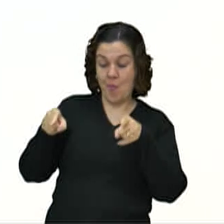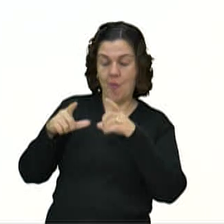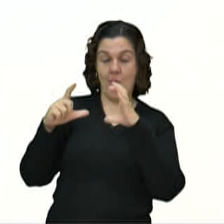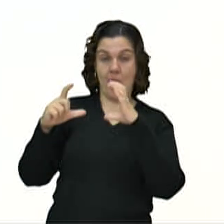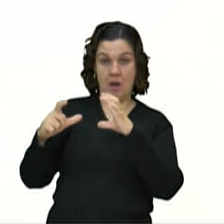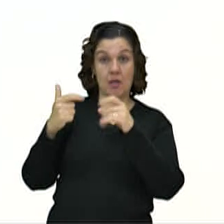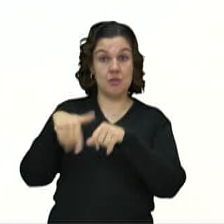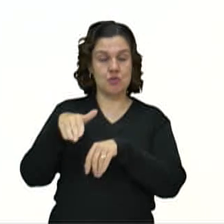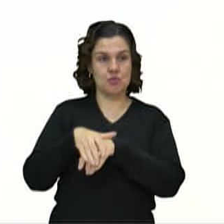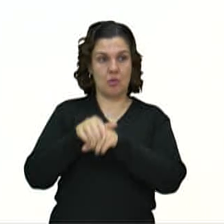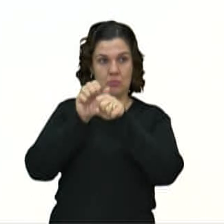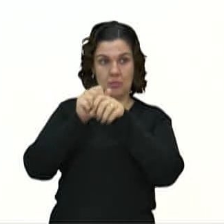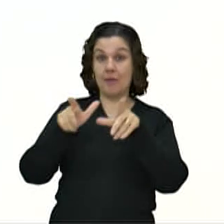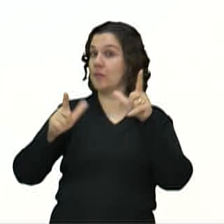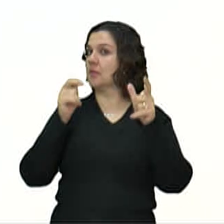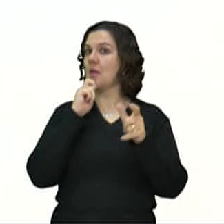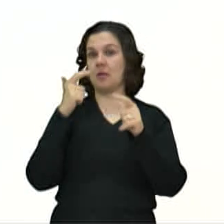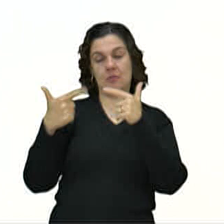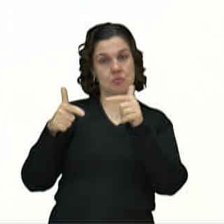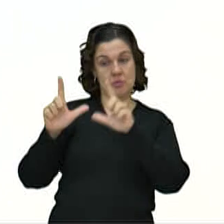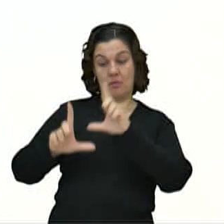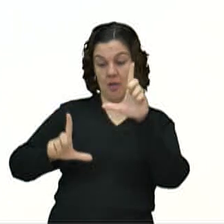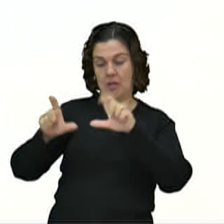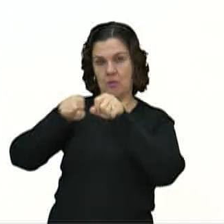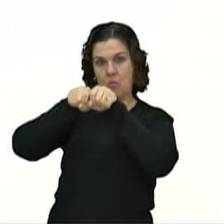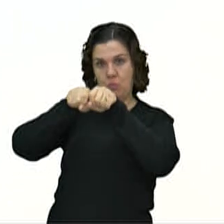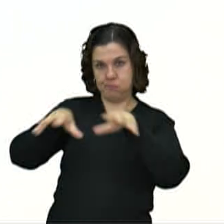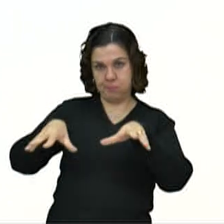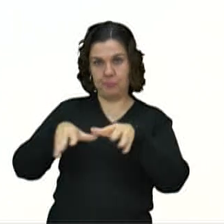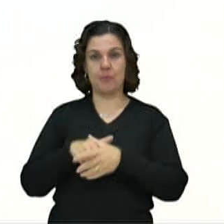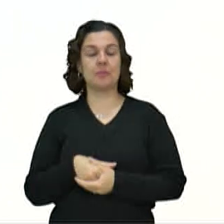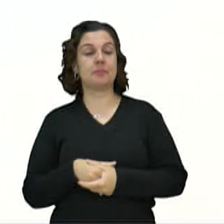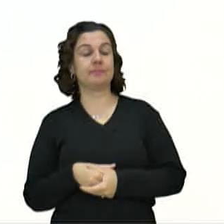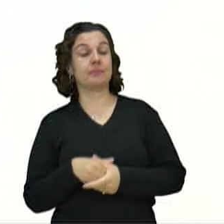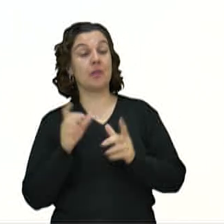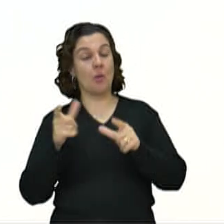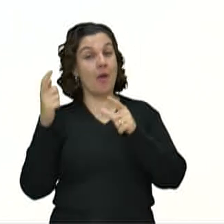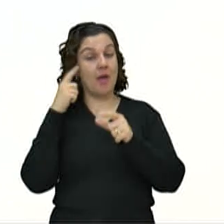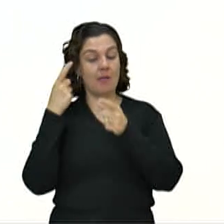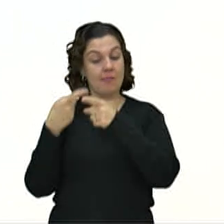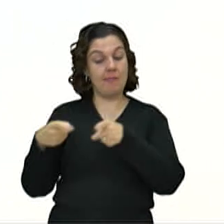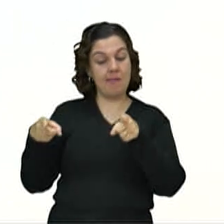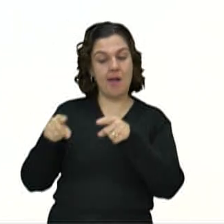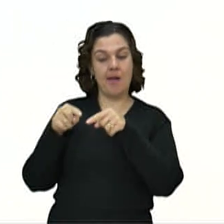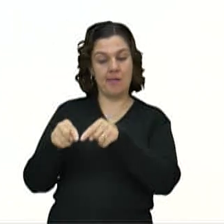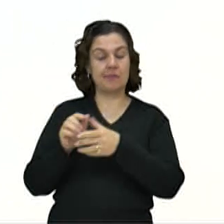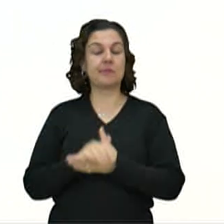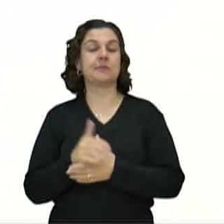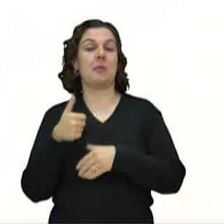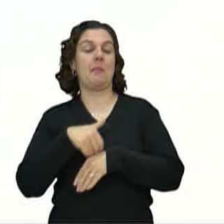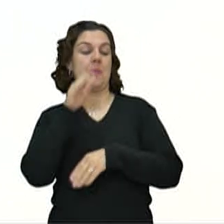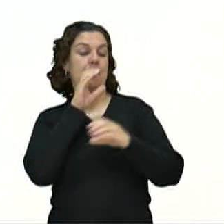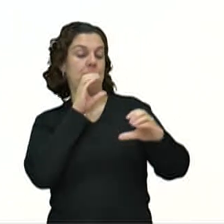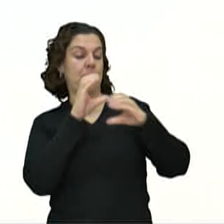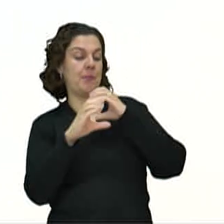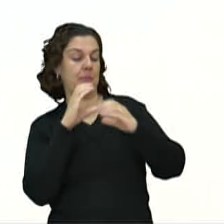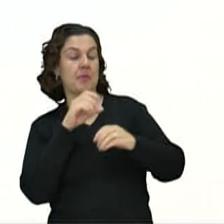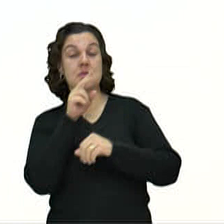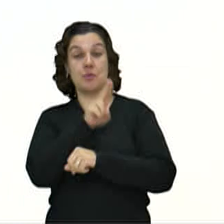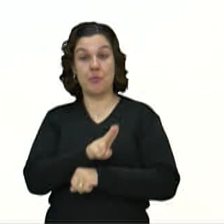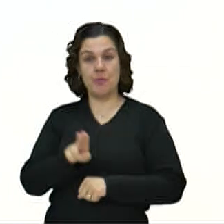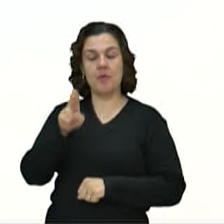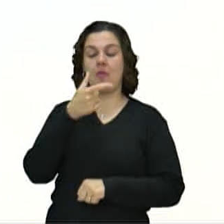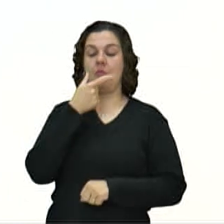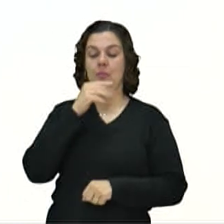no governo dele, como a TV ainda não havia chego aos lares dos italianos, o rádio é esse grande meio de comunicação muito usado